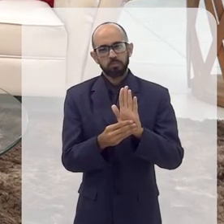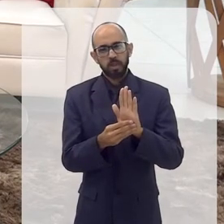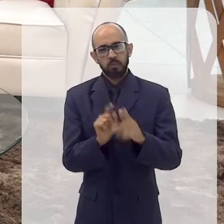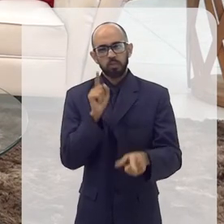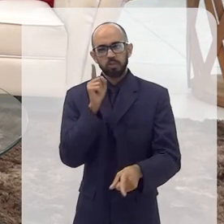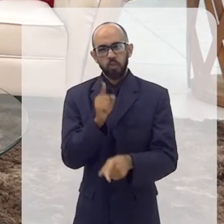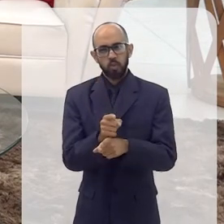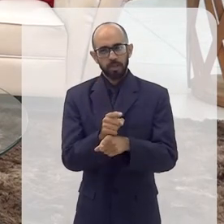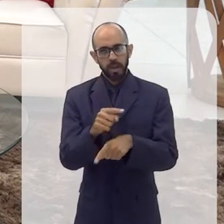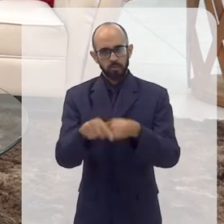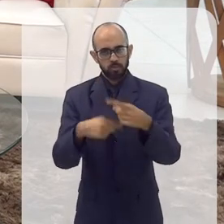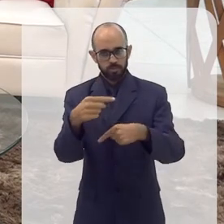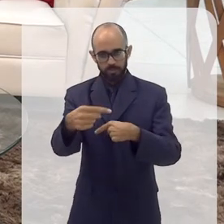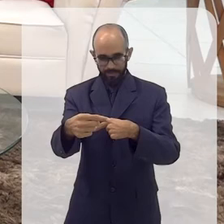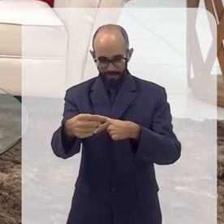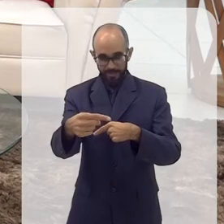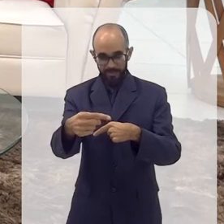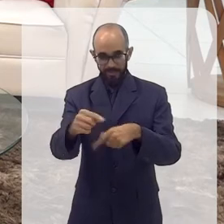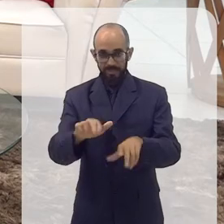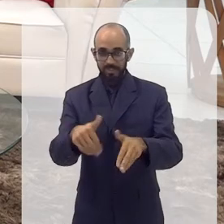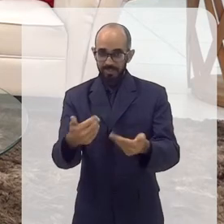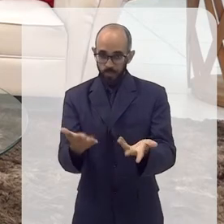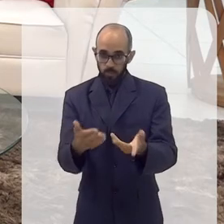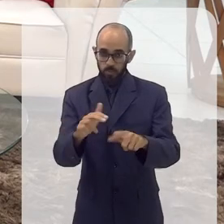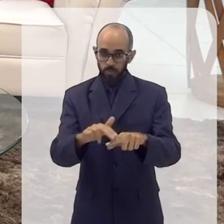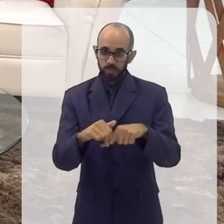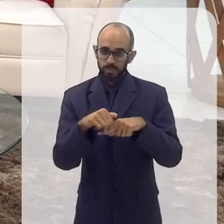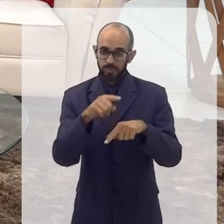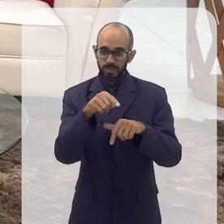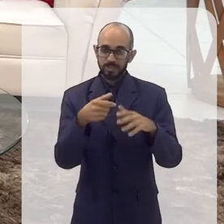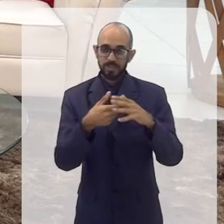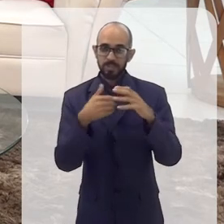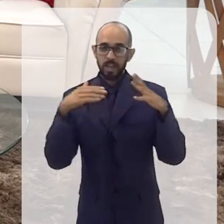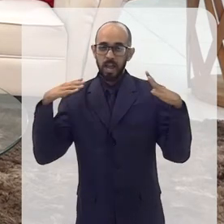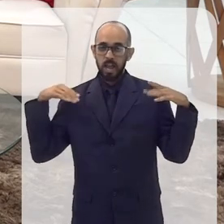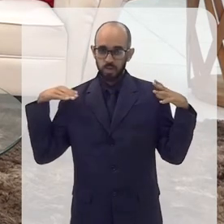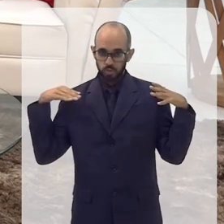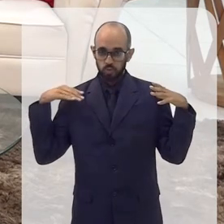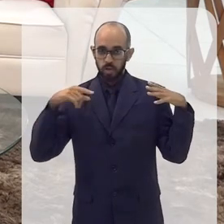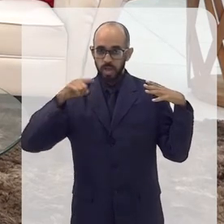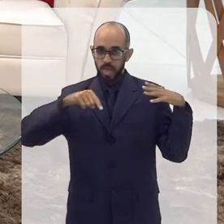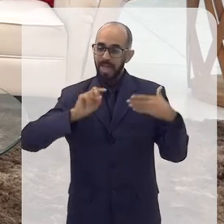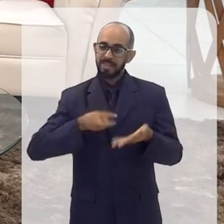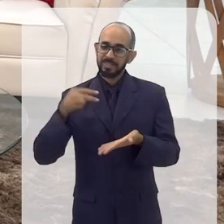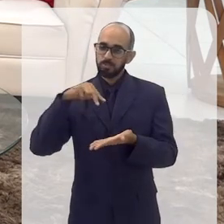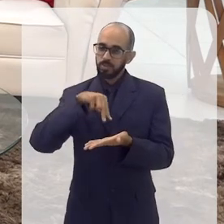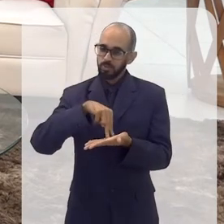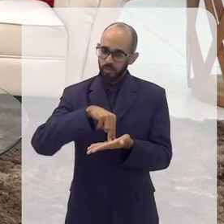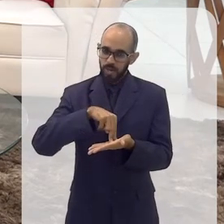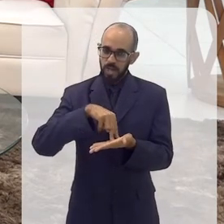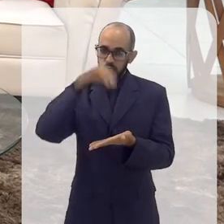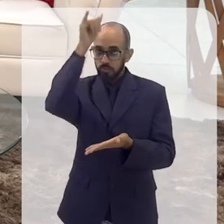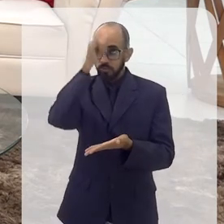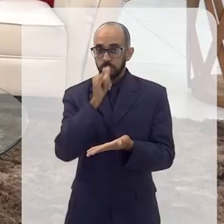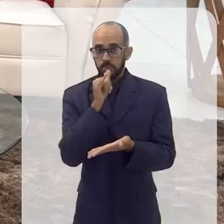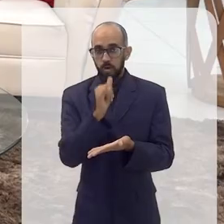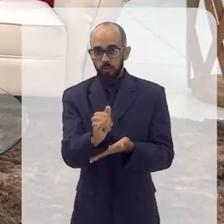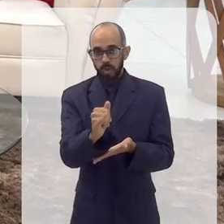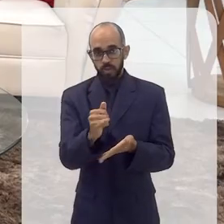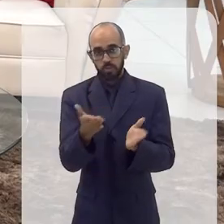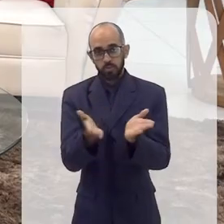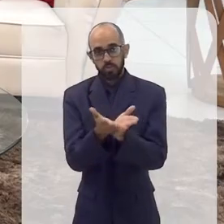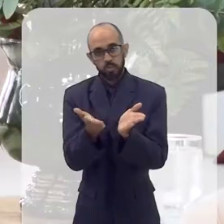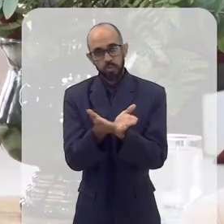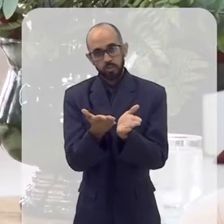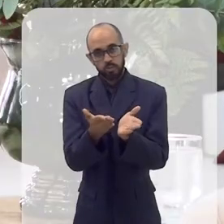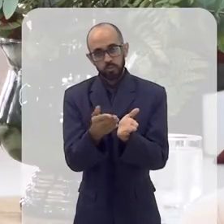que fossem achados posteriormente. Então, o anjo Moroni é referente a esse personagem, esse profeta